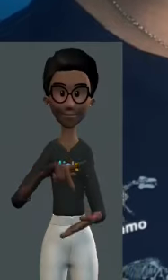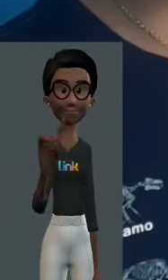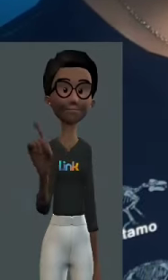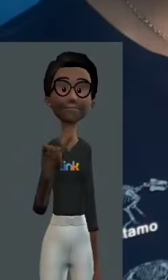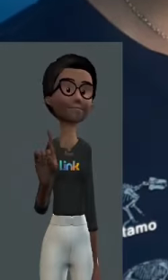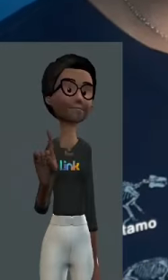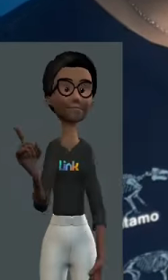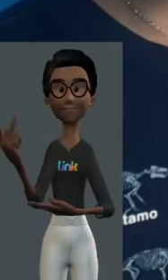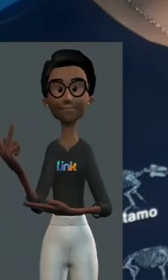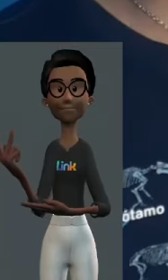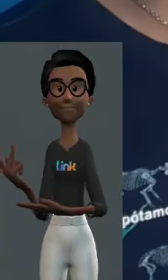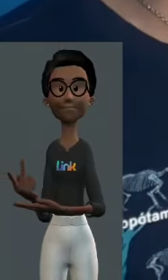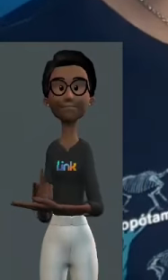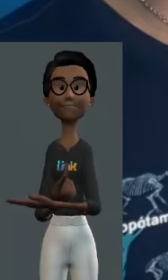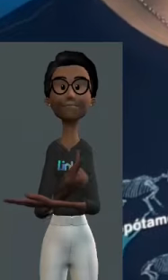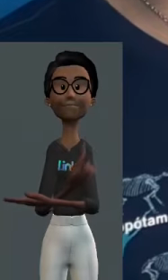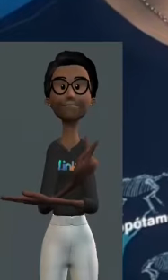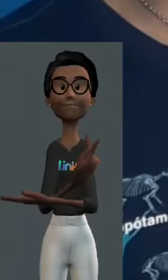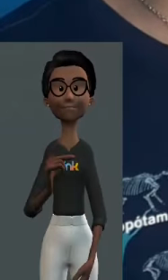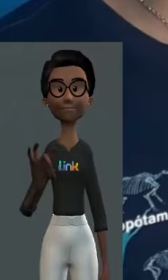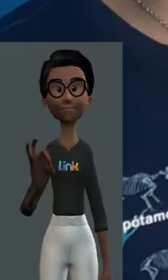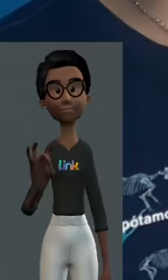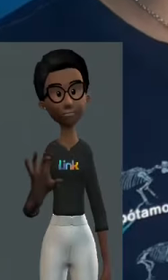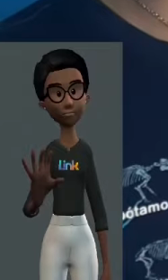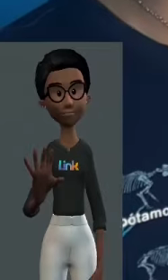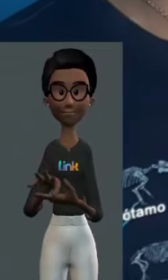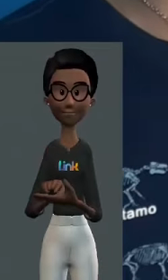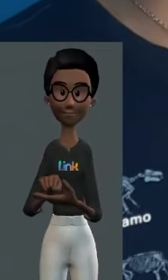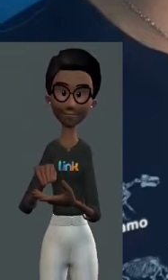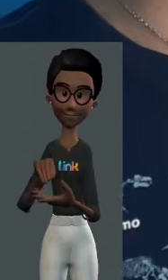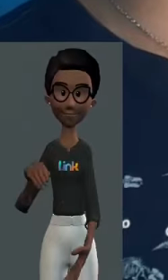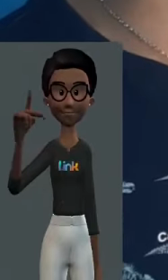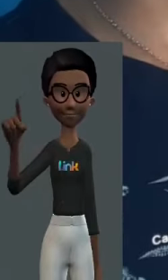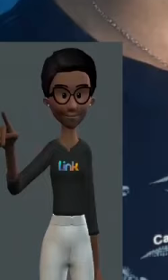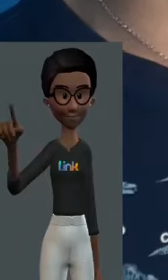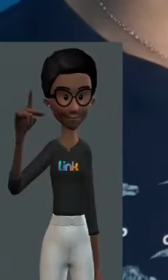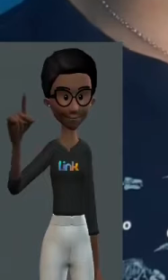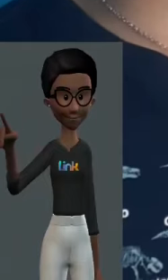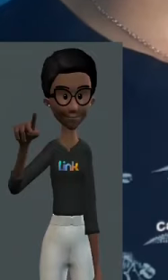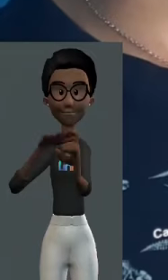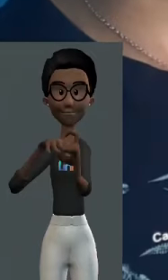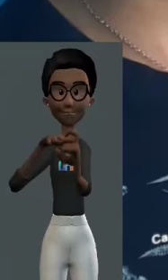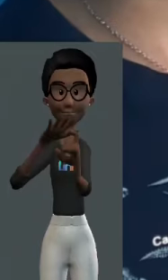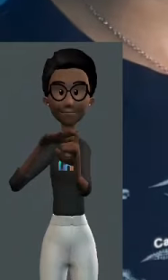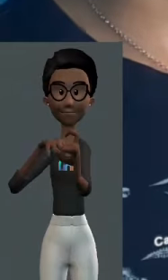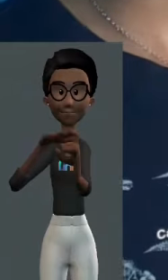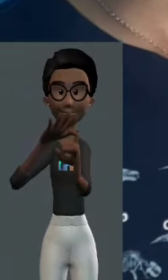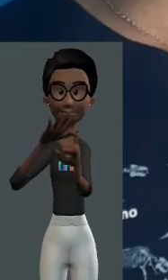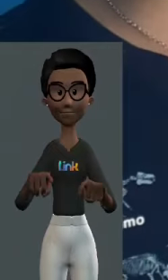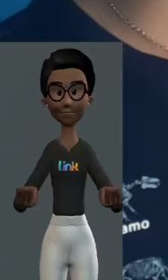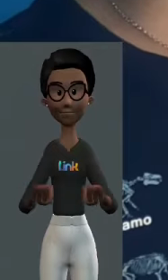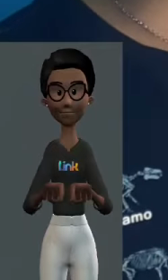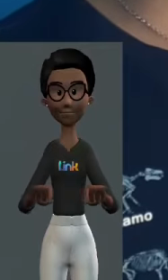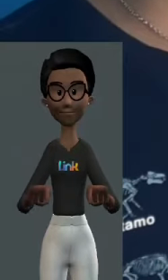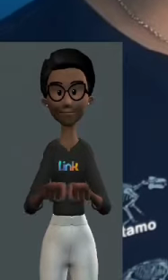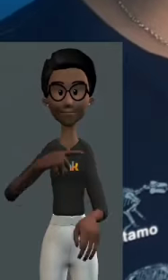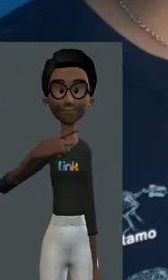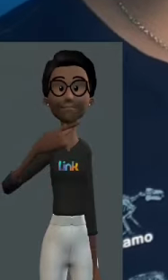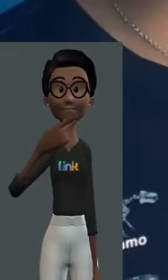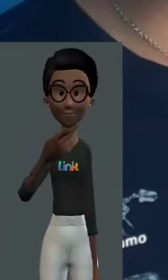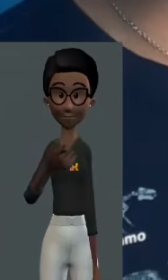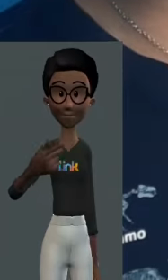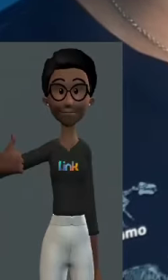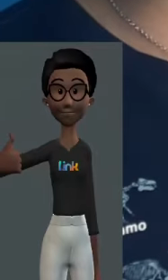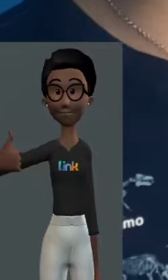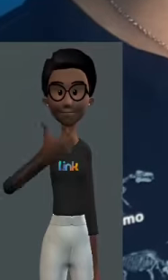sem exceção, ou somente aqueles que têm algum conhecimento prévio em liderança, em viagens